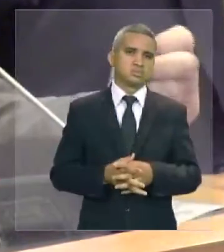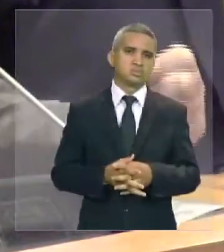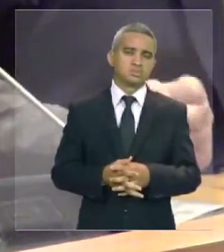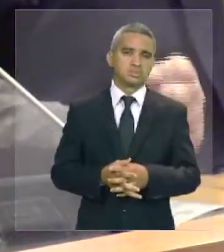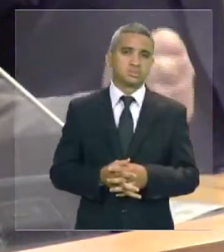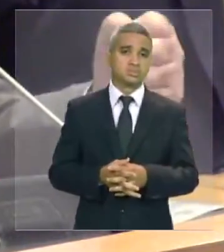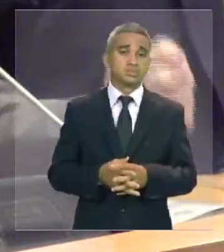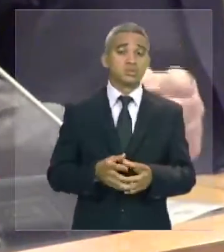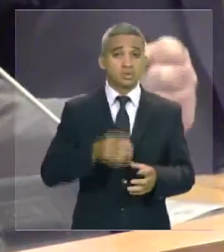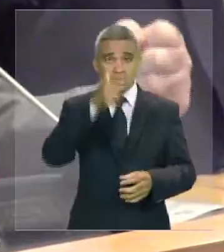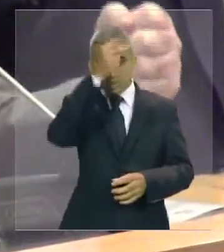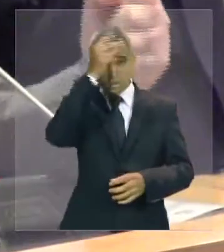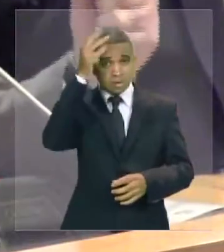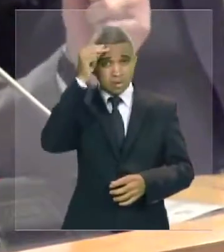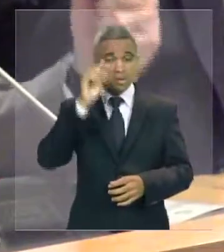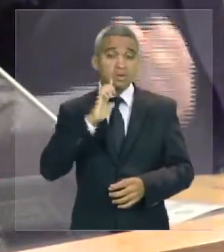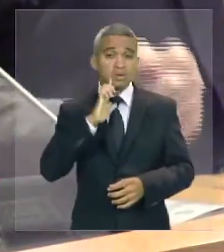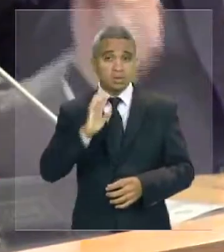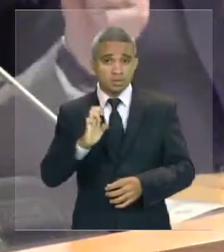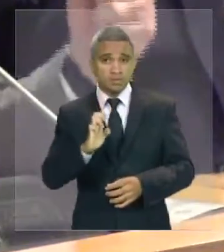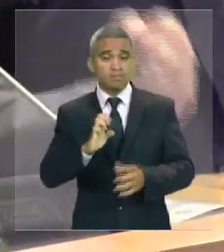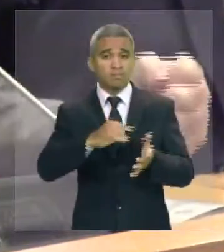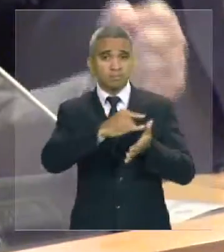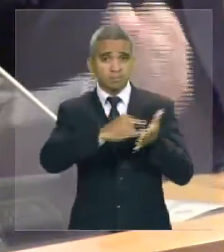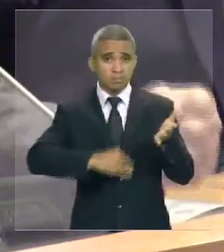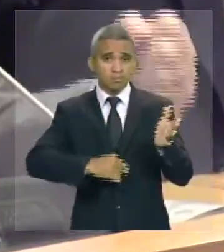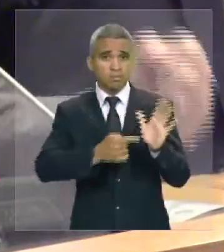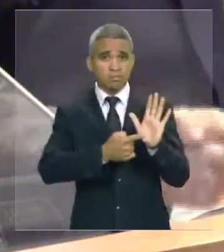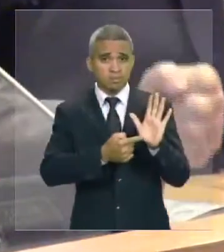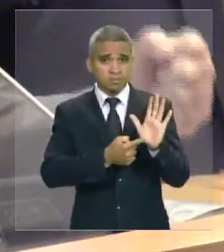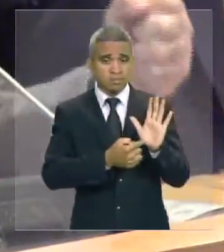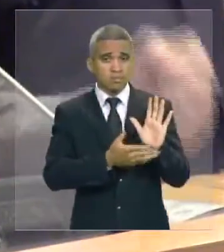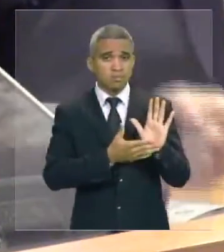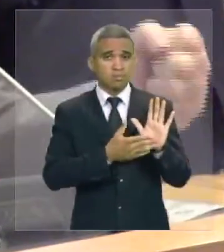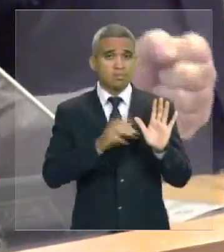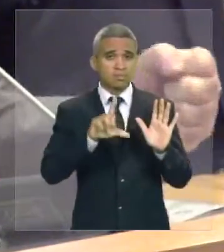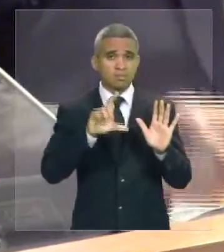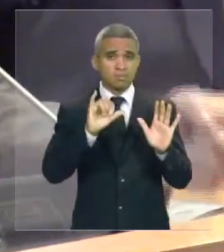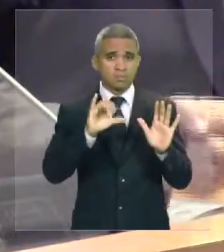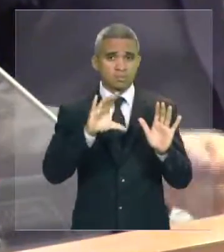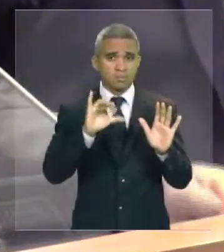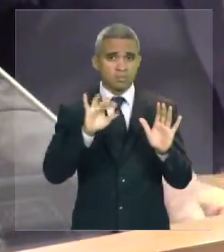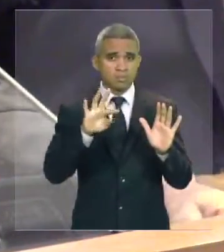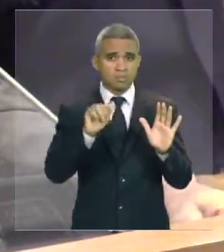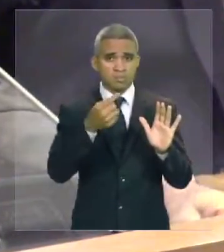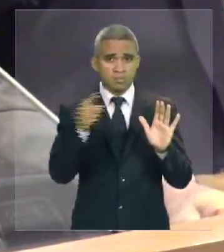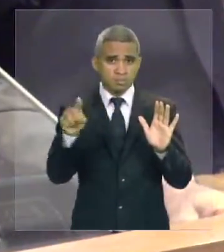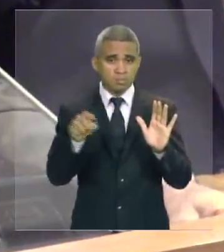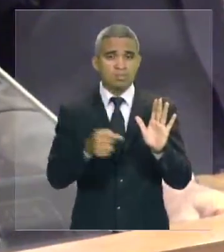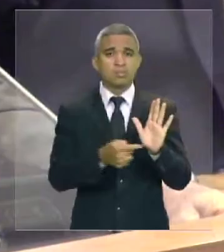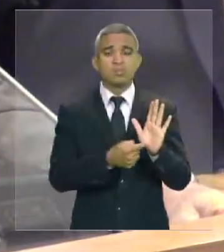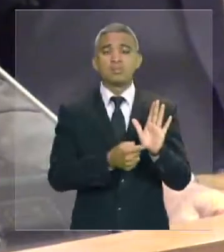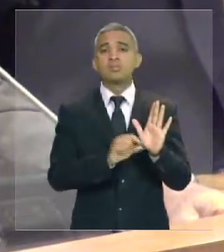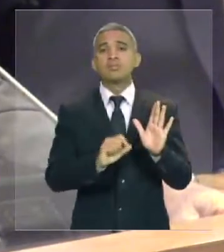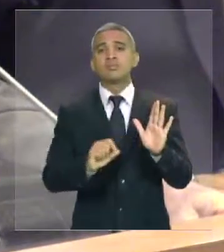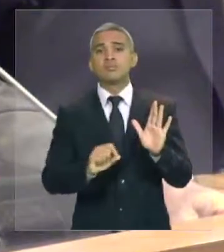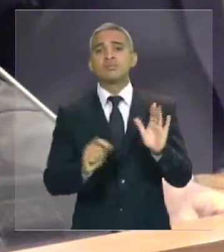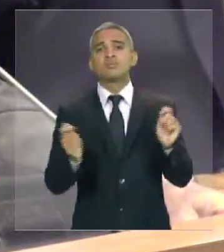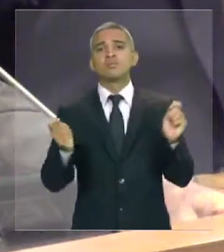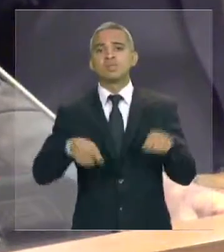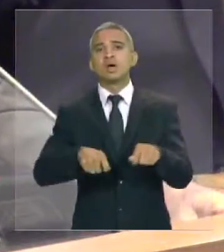que o prefeito Edivaldo leva a cabo neste momento, nesta cidade, é para pôr